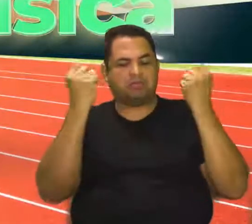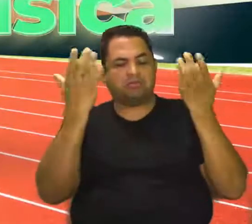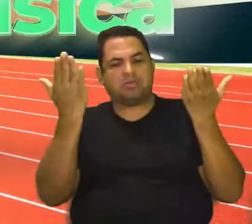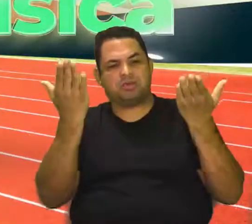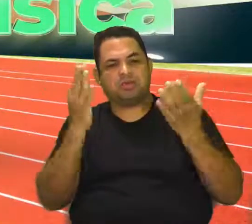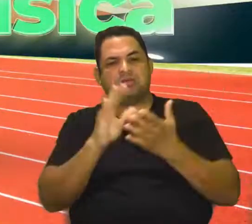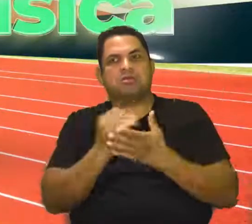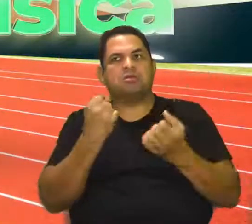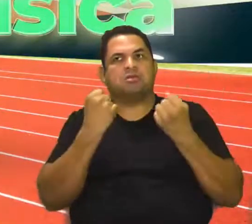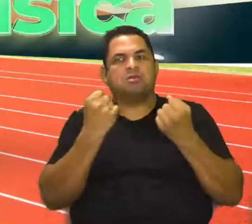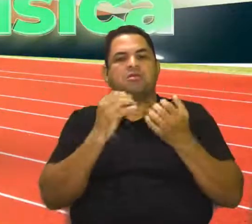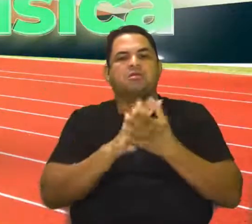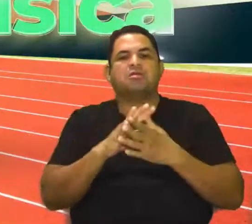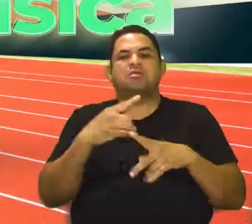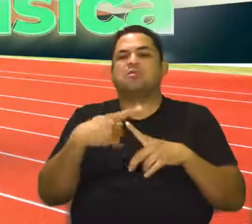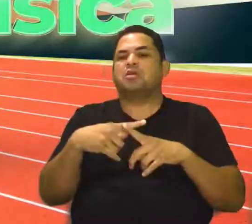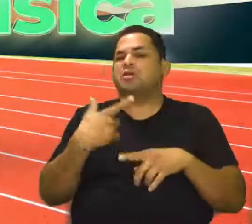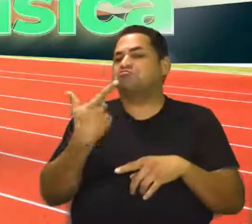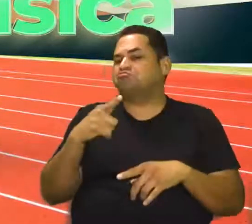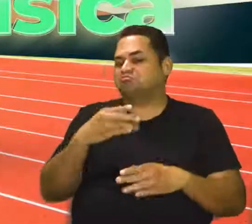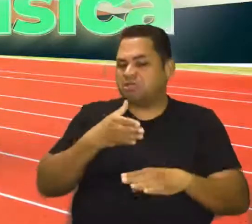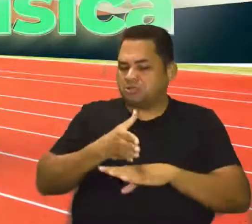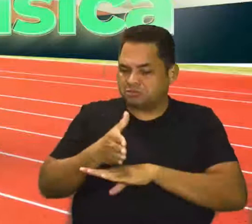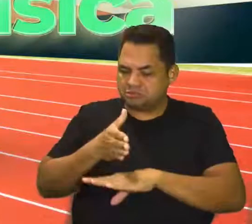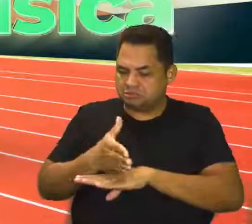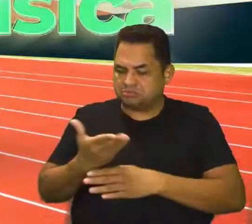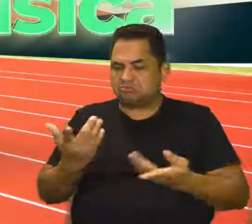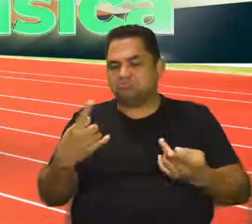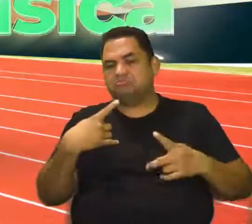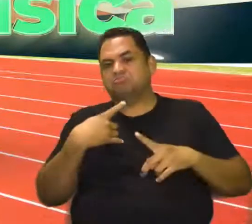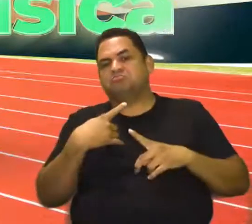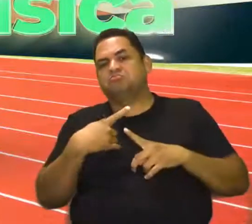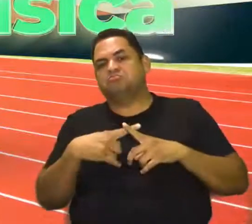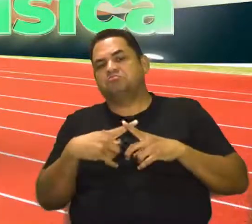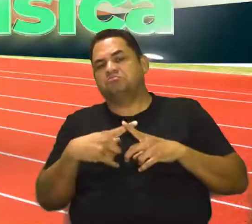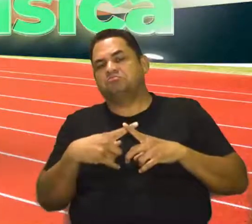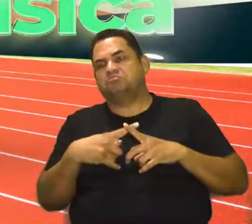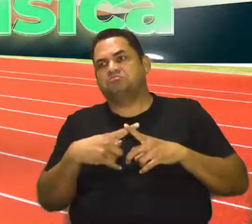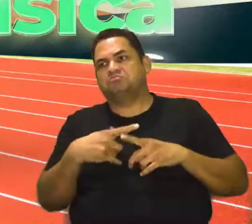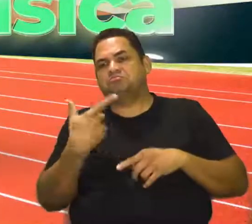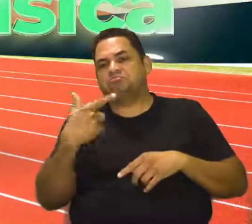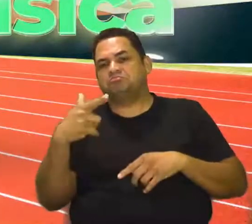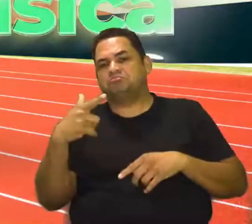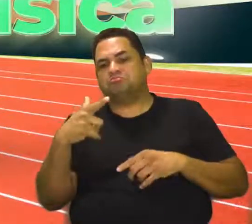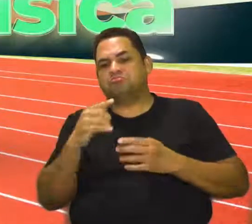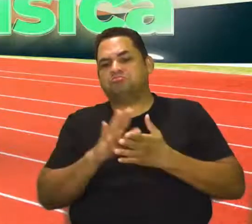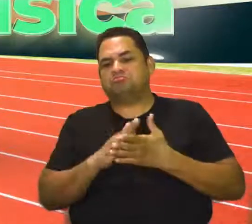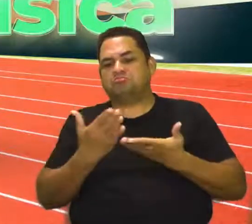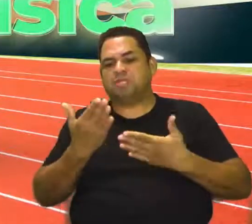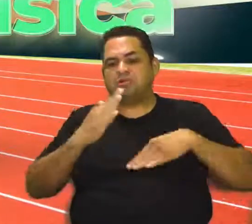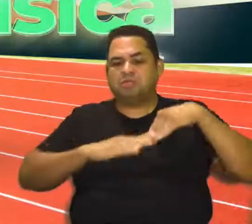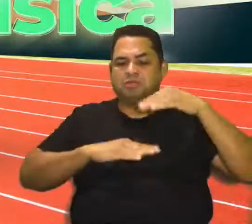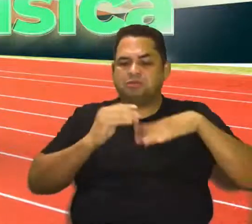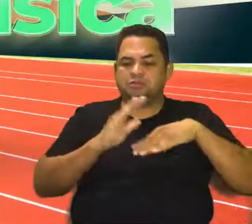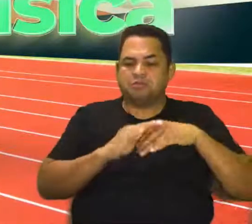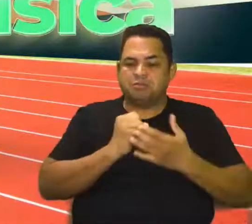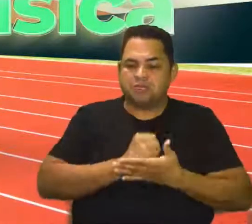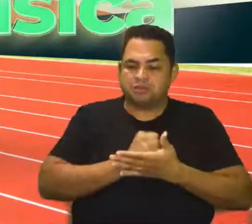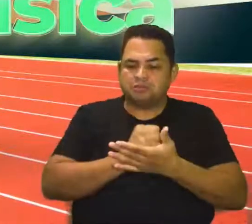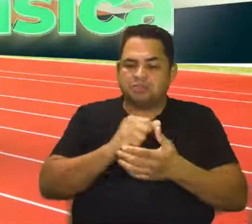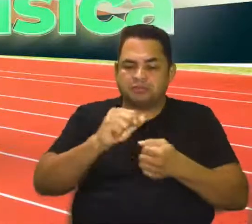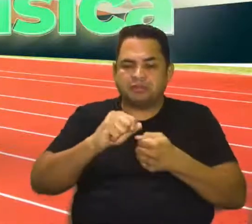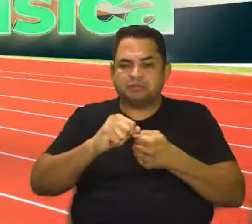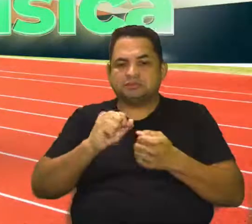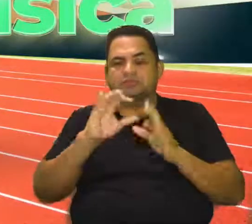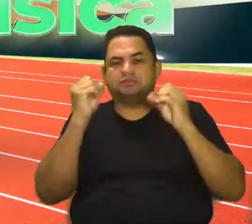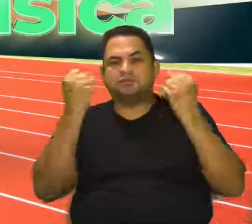vezes porque não tem acessibilidade, muitas das vezes porque não tem alguém que dê as condições para que ele realize aquela atividade.